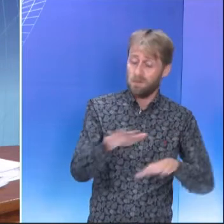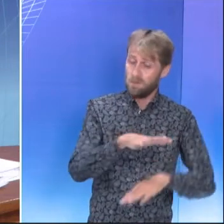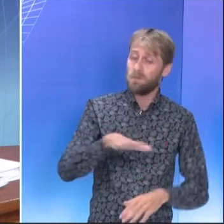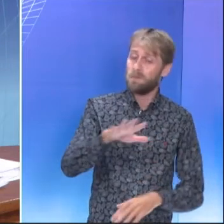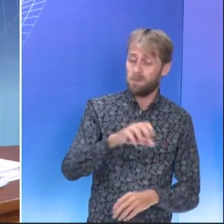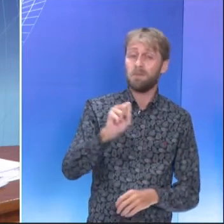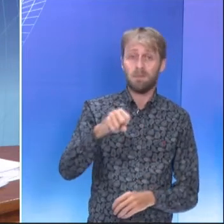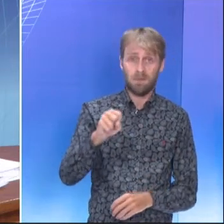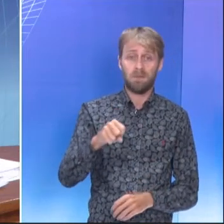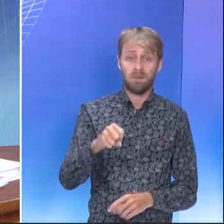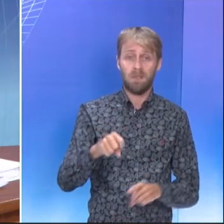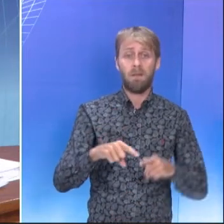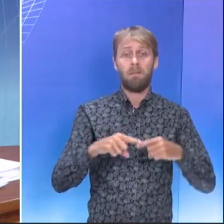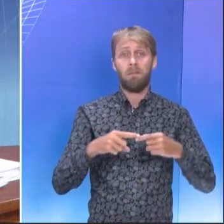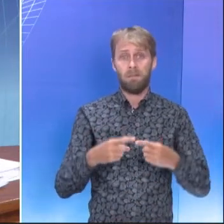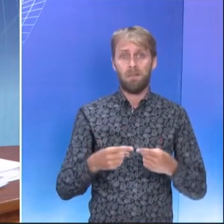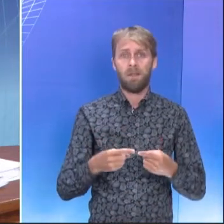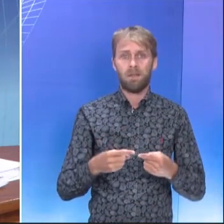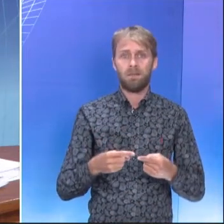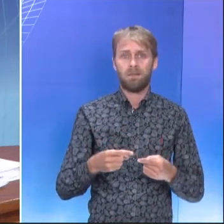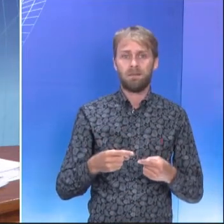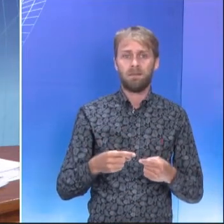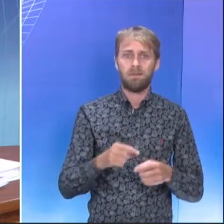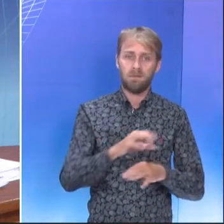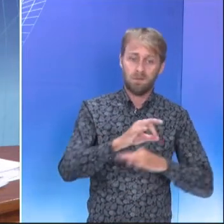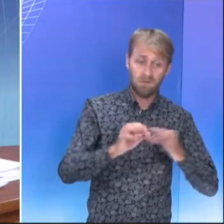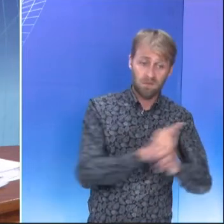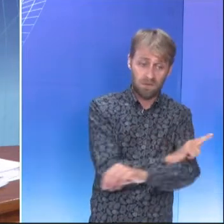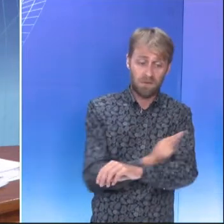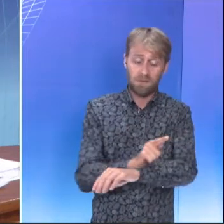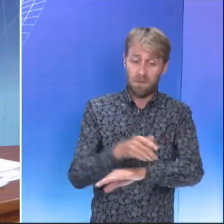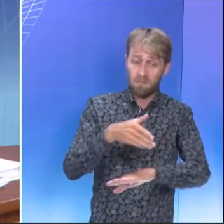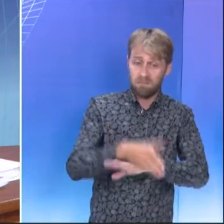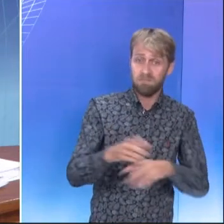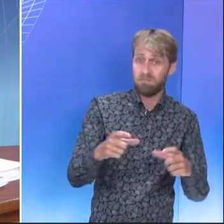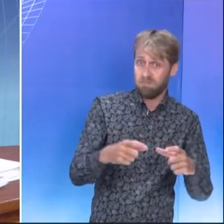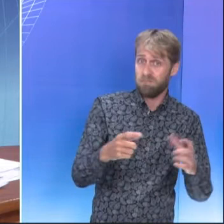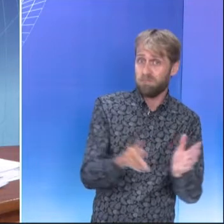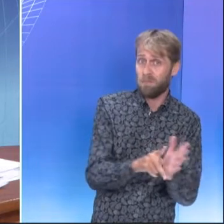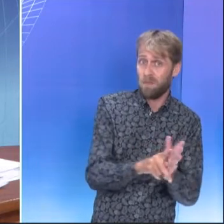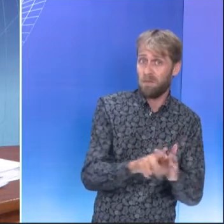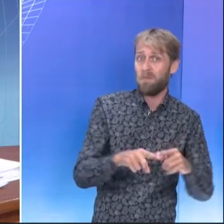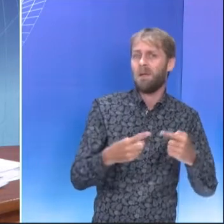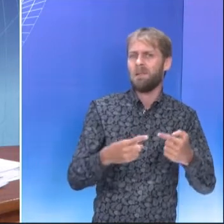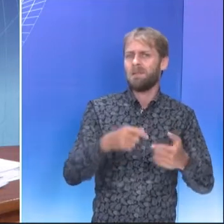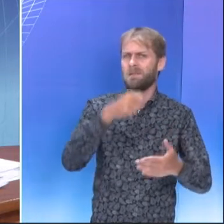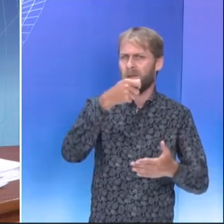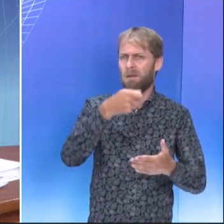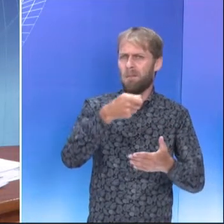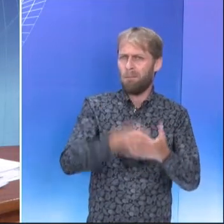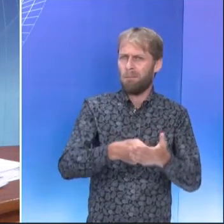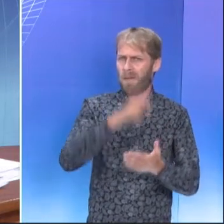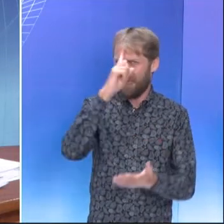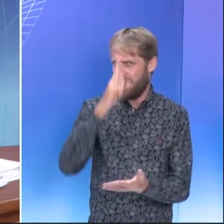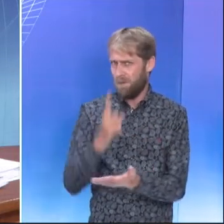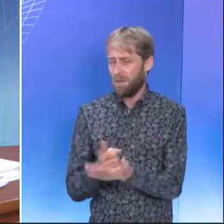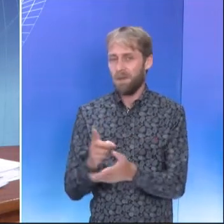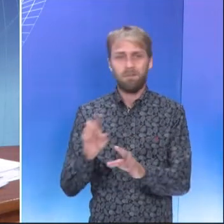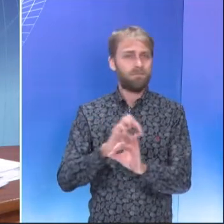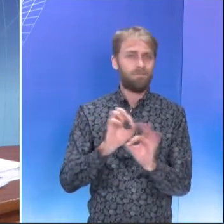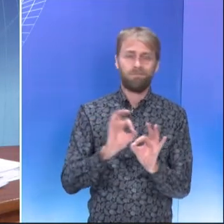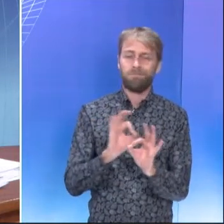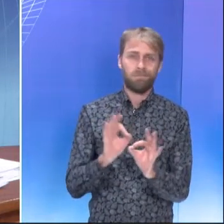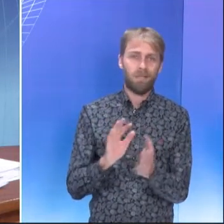e uma certa autonomia comunitária, que é a gestão interna da comunidade, mas ela não tem obrigação tributária. Então, essa